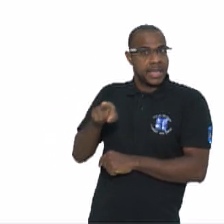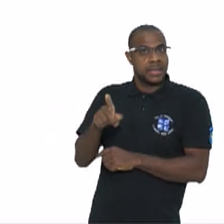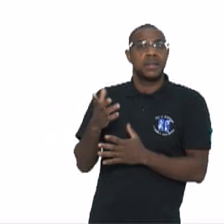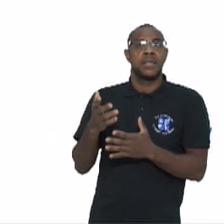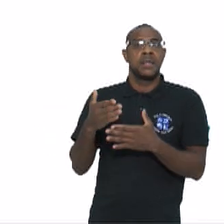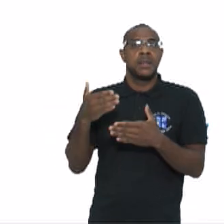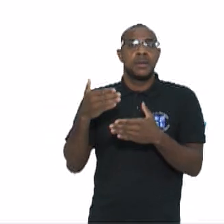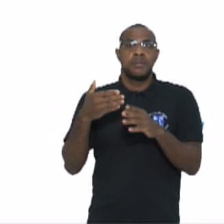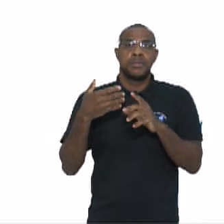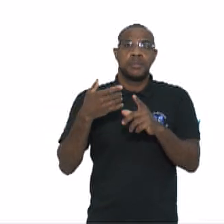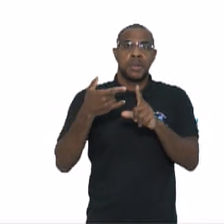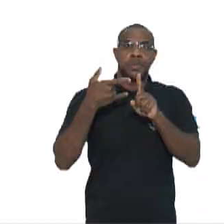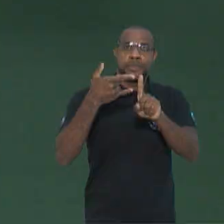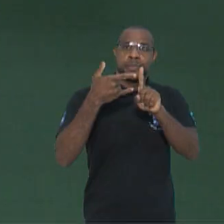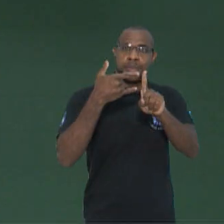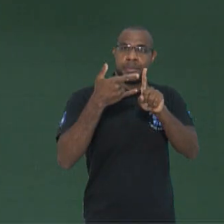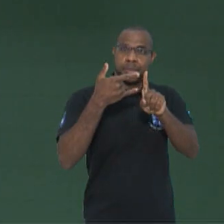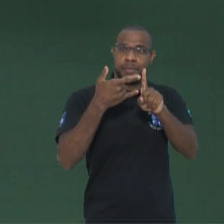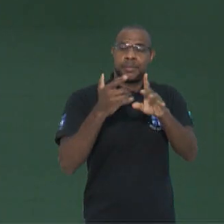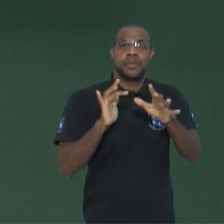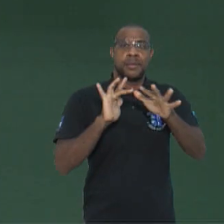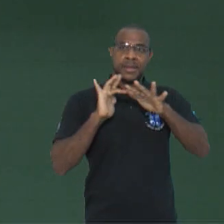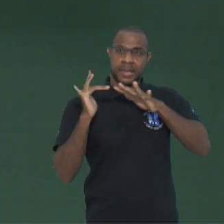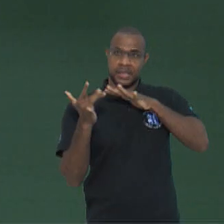nas redes sociais. Então aqui tem aquela